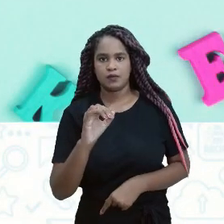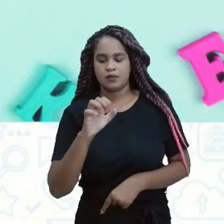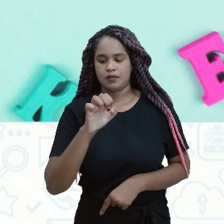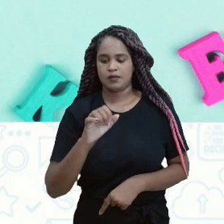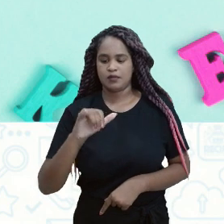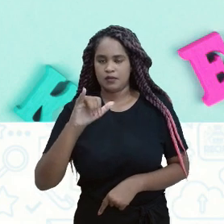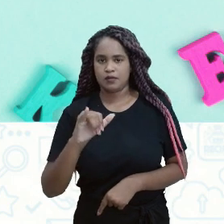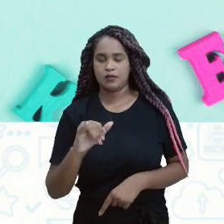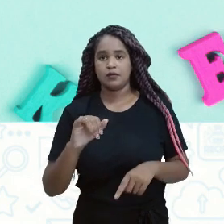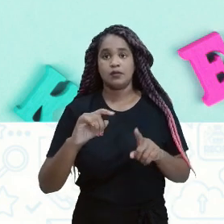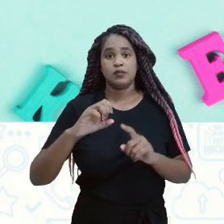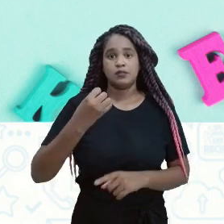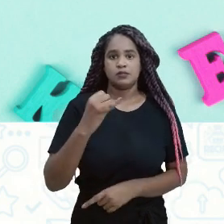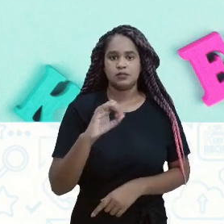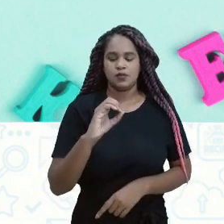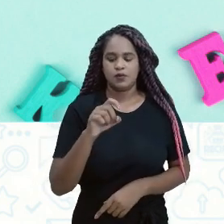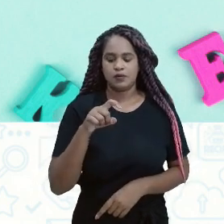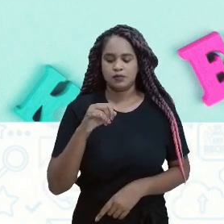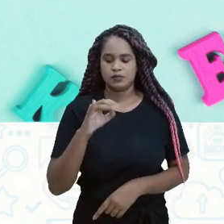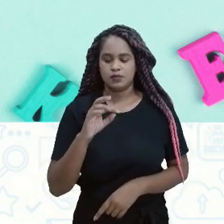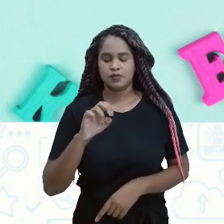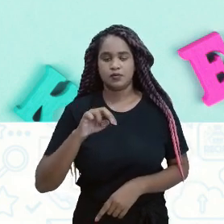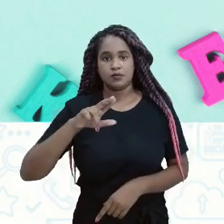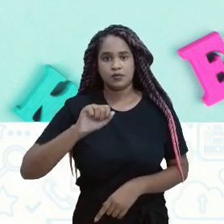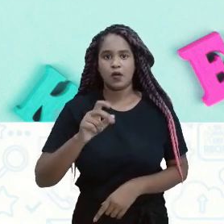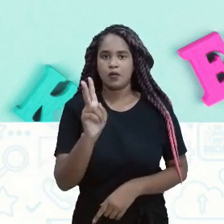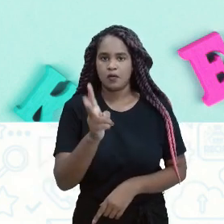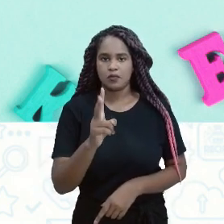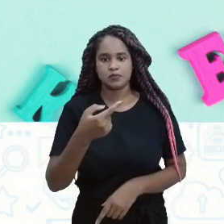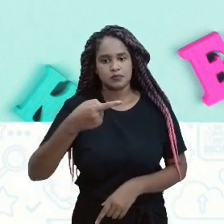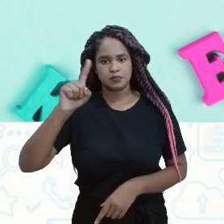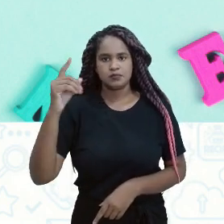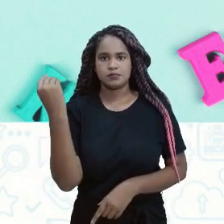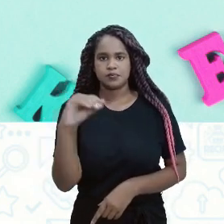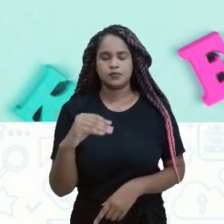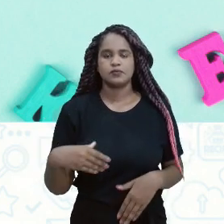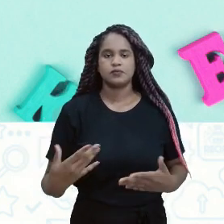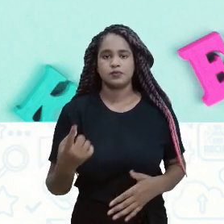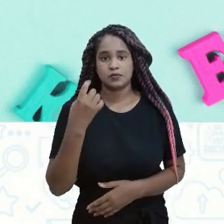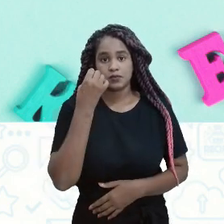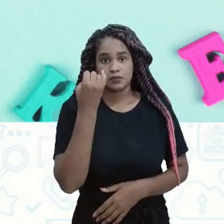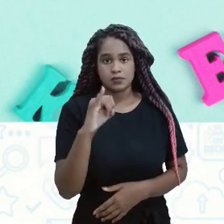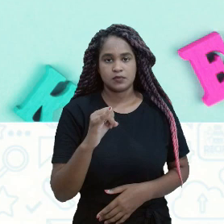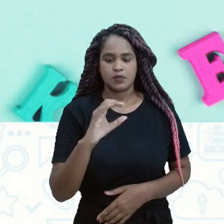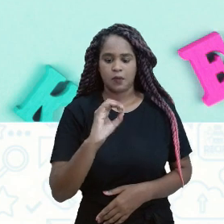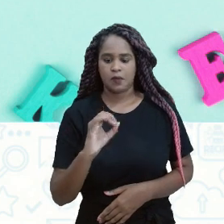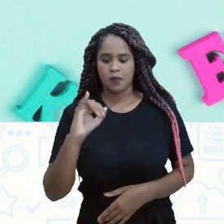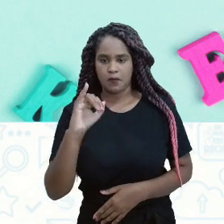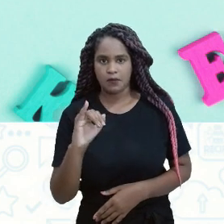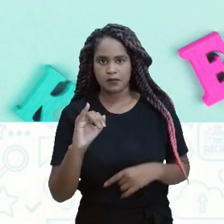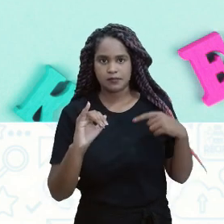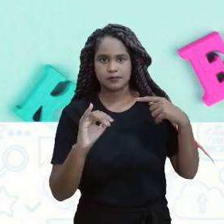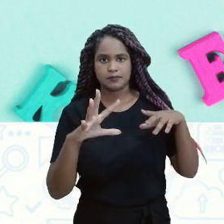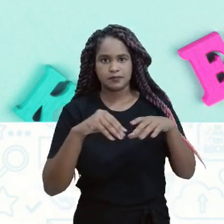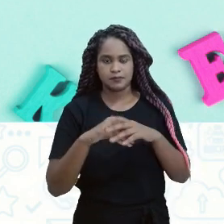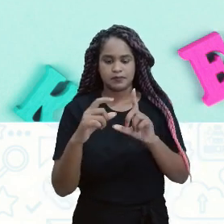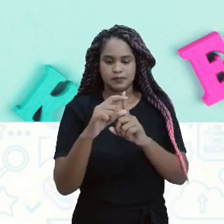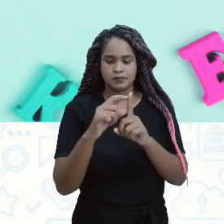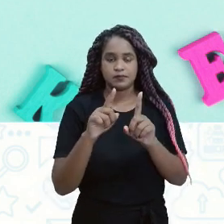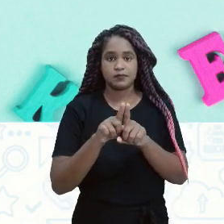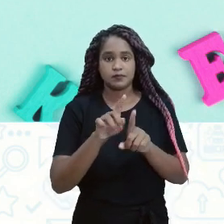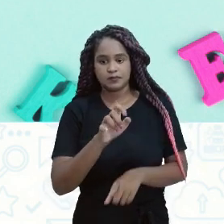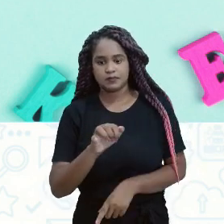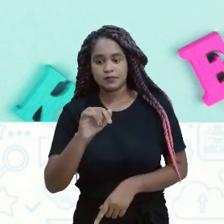palavras oxítonas, esse ditongo continua acentuado. Então, quando eu tiver oi e ei, primeiro eu vou precisar perceber